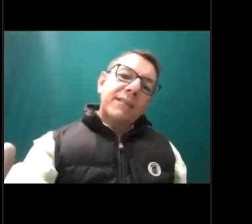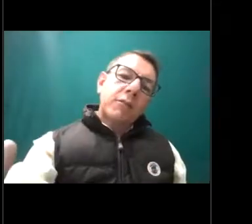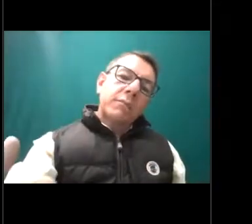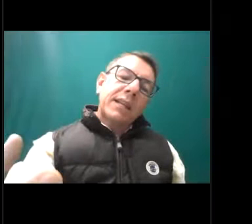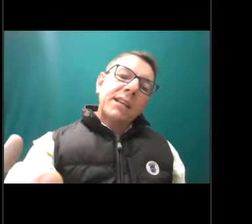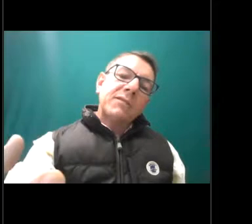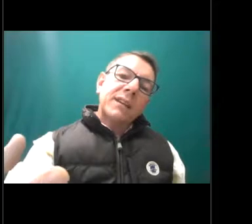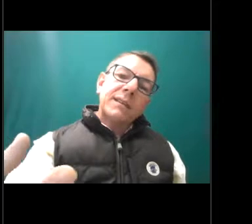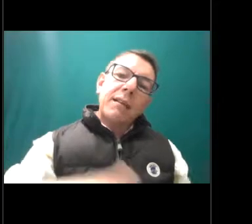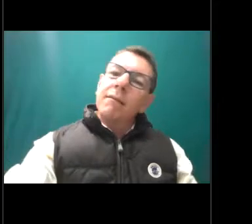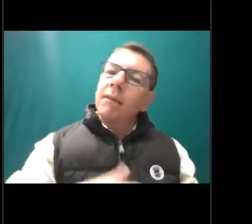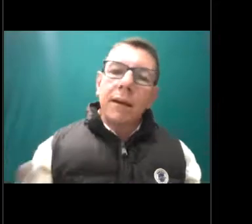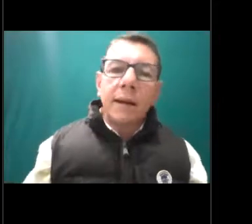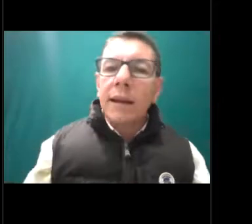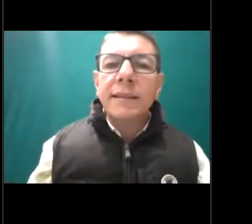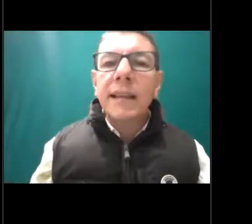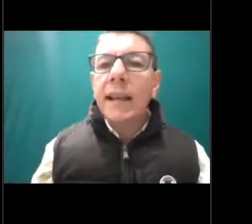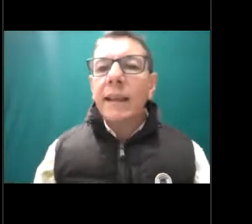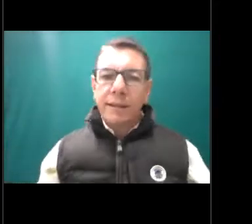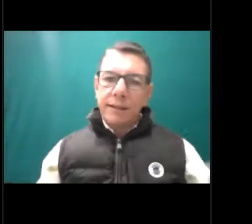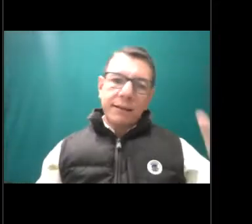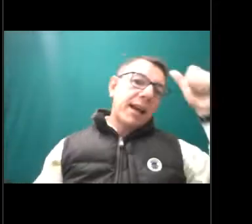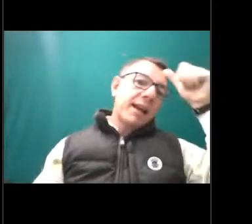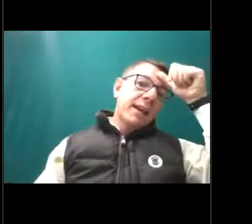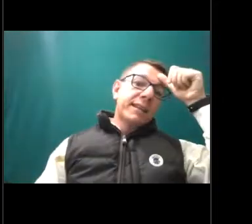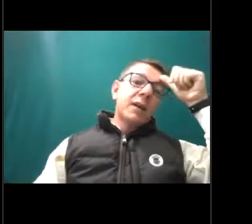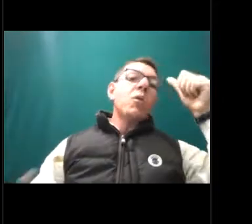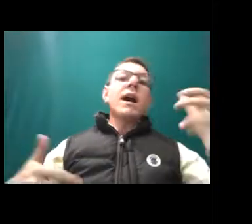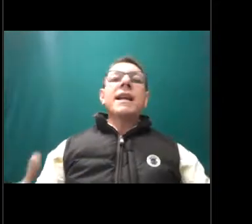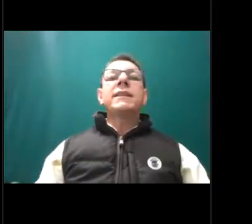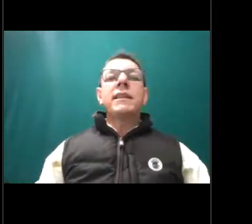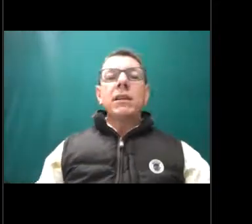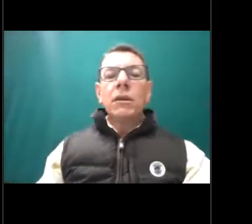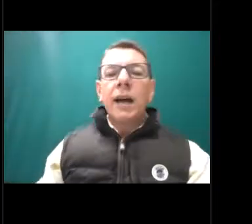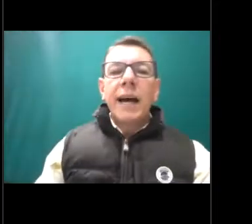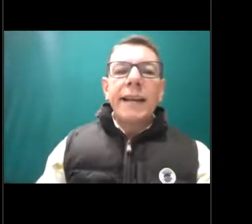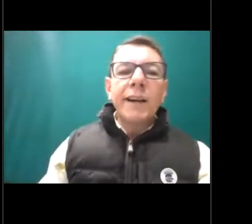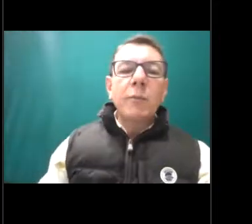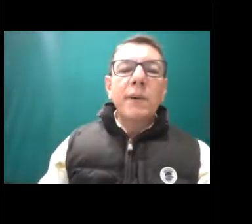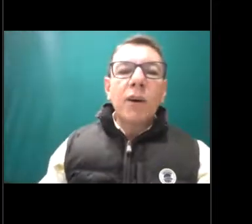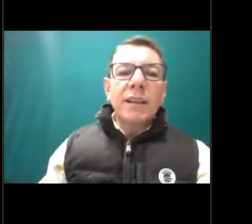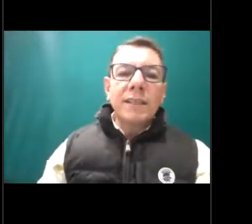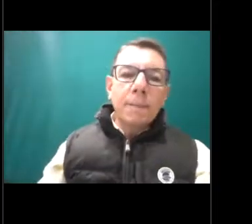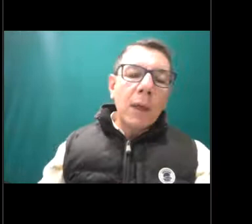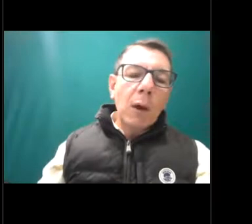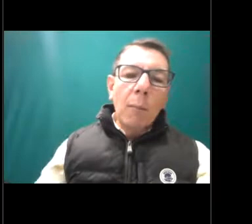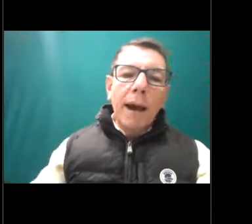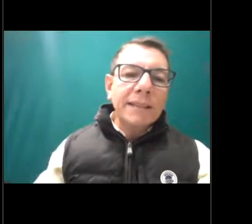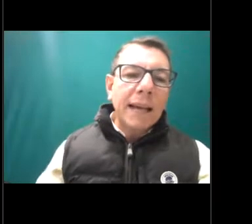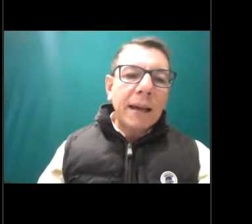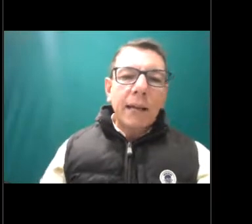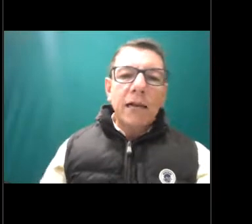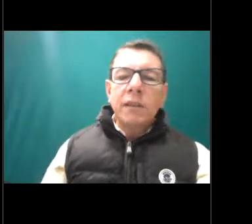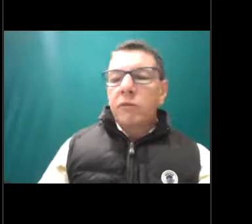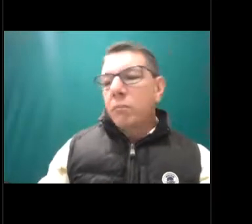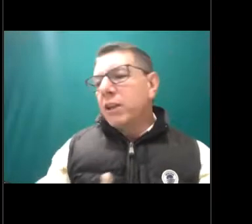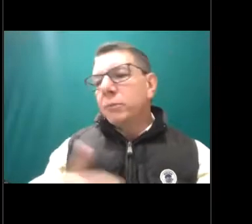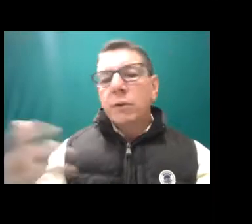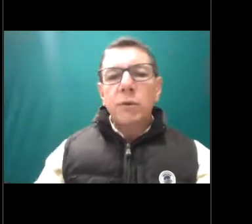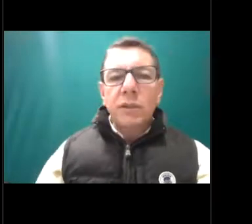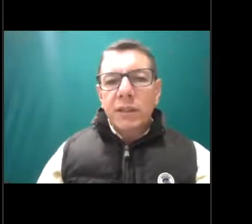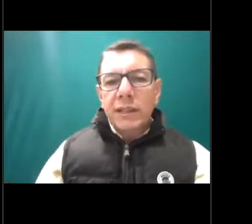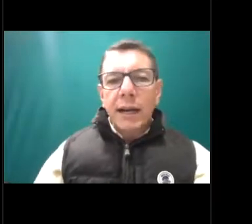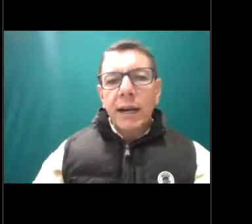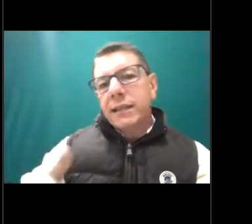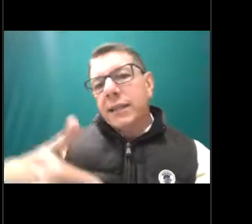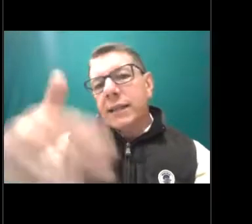a vedação transversal, excelente. Tá? Estamos garantindo a anaerobiose o mais rápido possível, mesmo